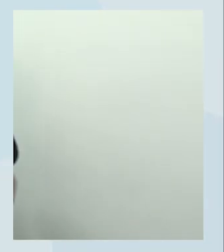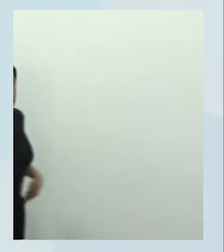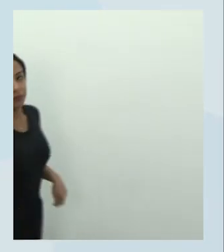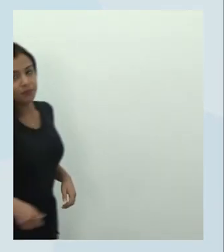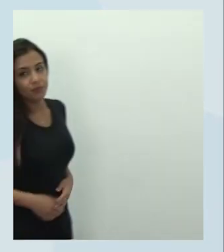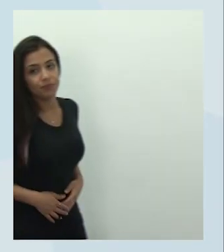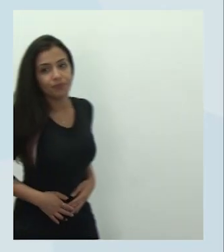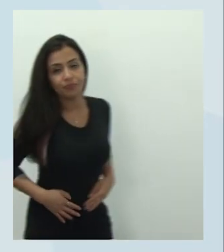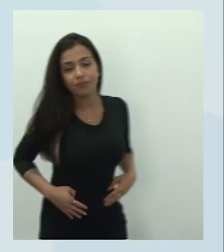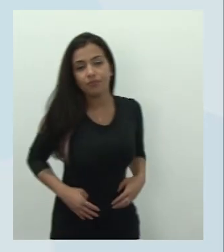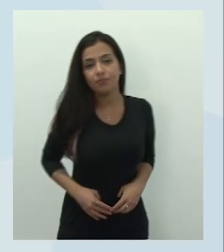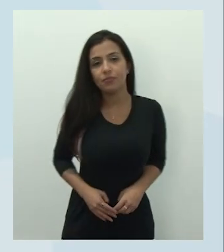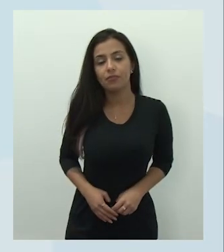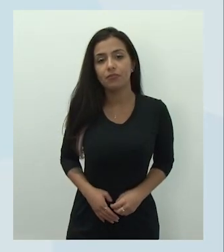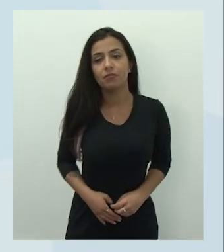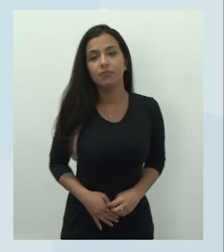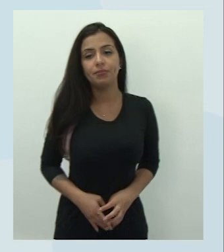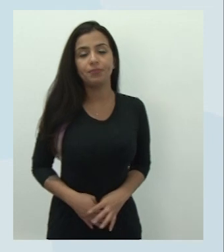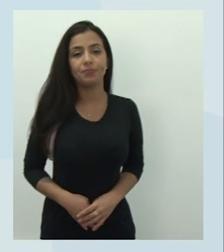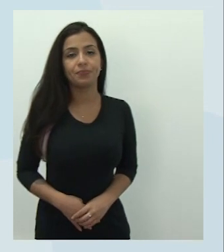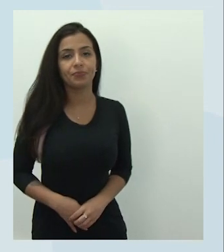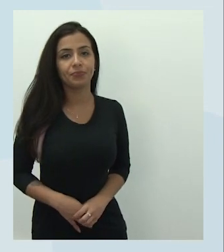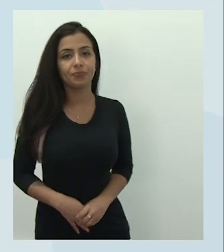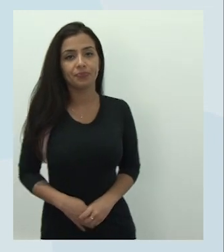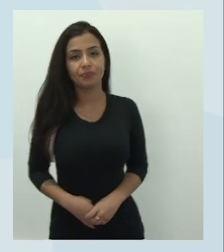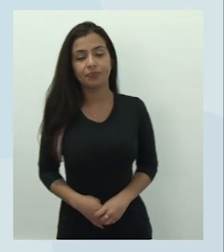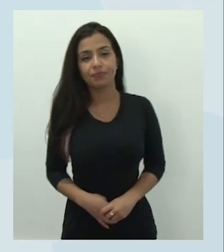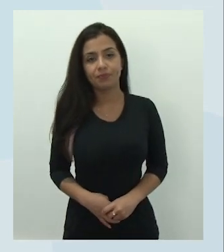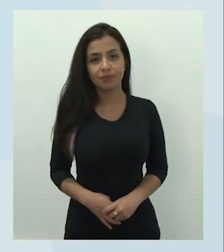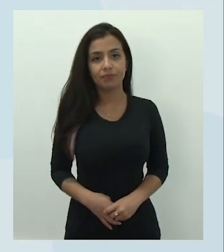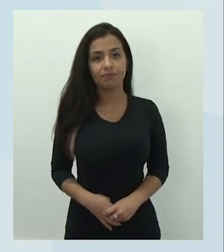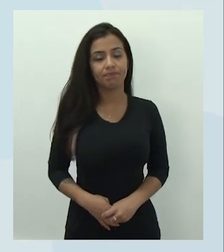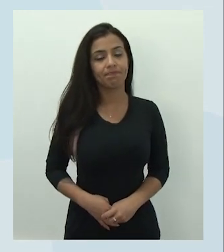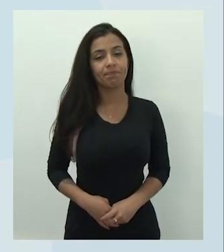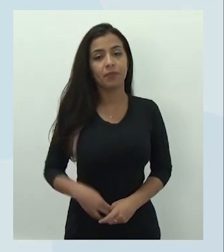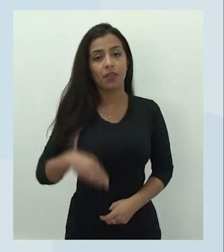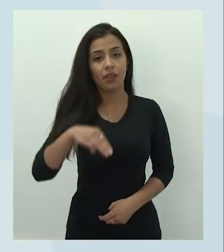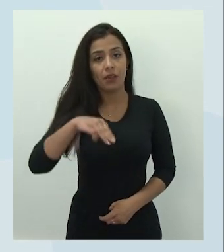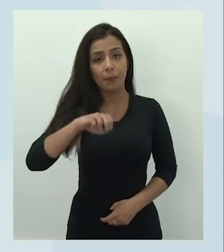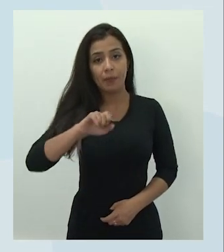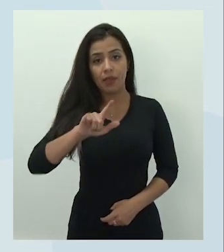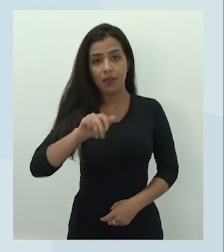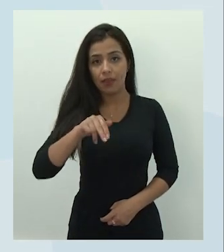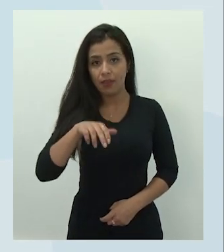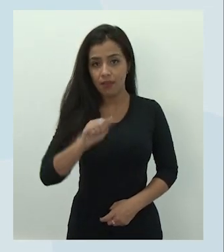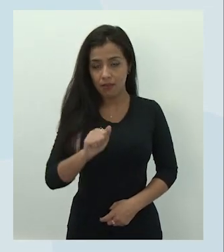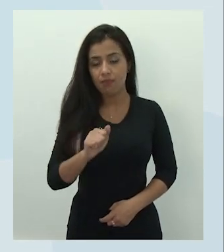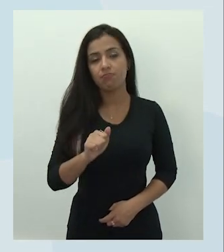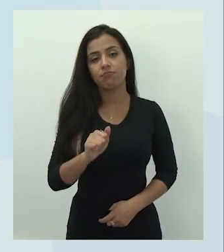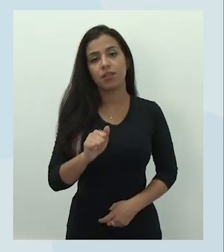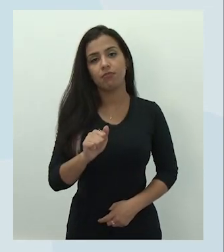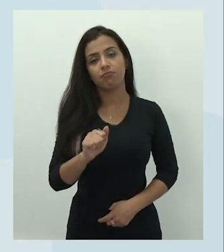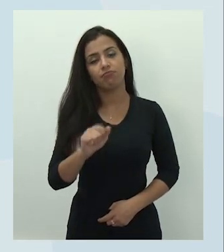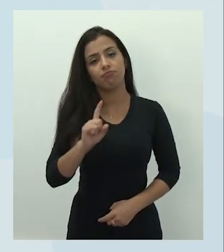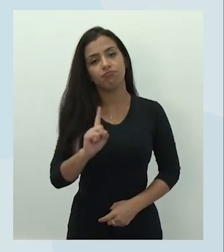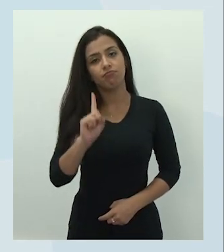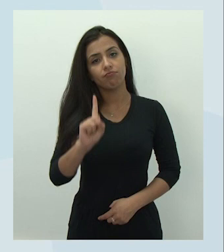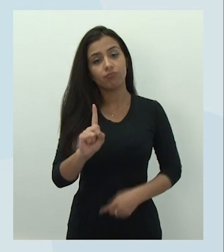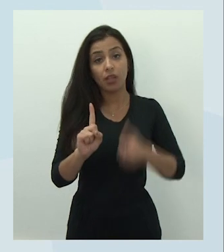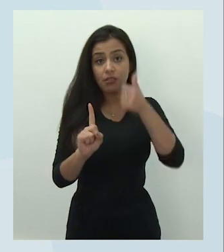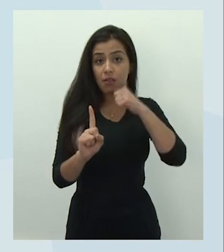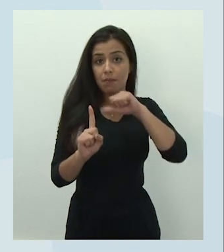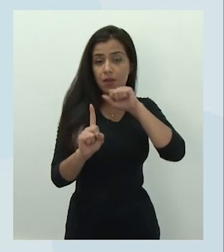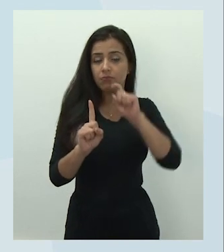Milena, atividade 1, proposta do primeiro ano. Atividade 1. Milena foi à feira com sua mãe comprar frutas. Chegando